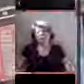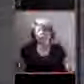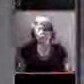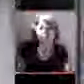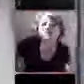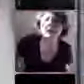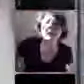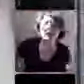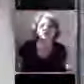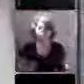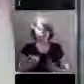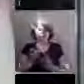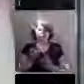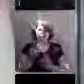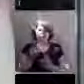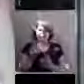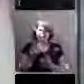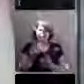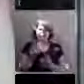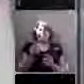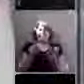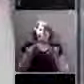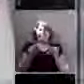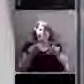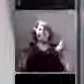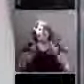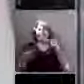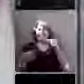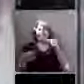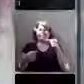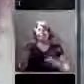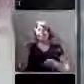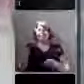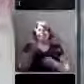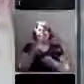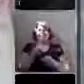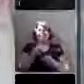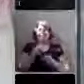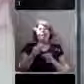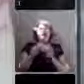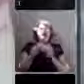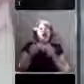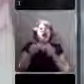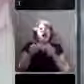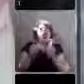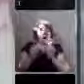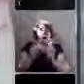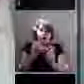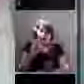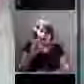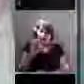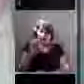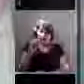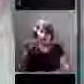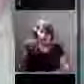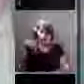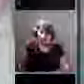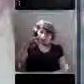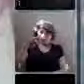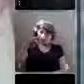Ficou estranho. Sim, E não, também na sequência, consertar a palavra contrastivas, tá? As etiquetas